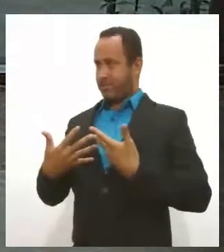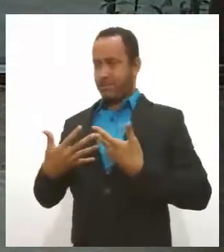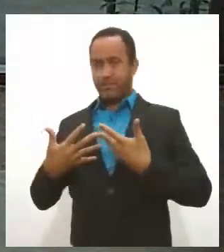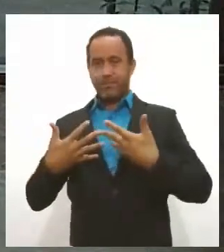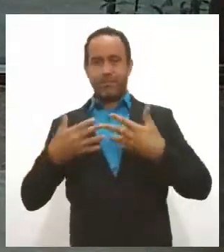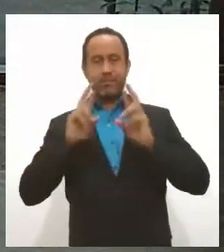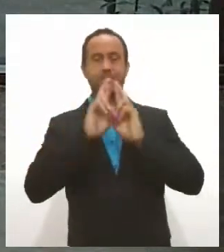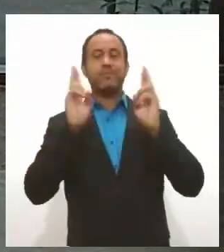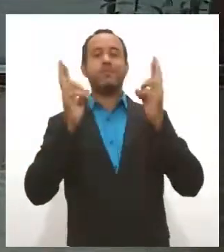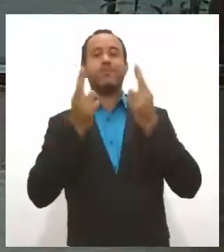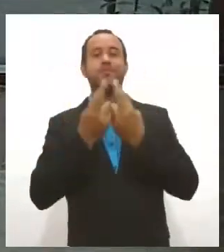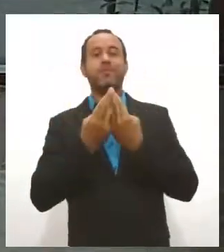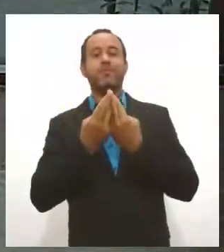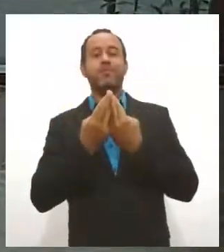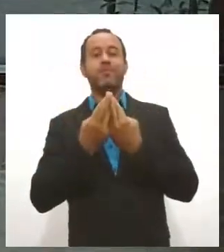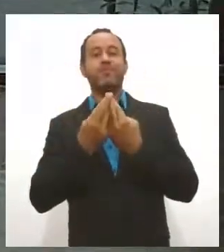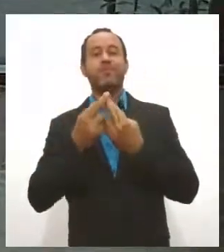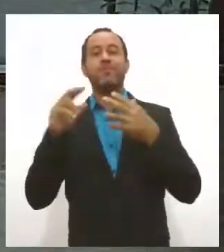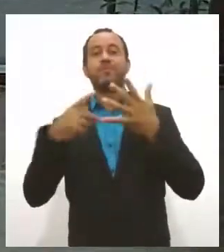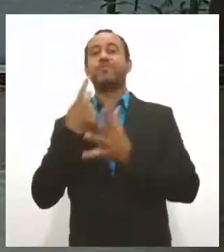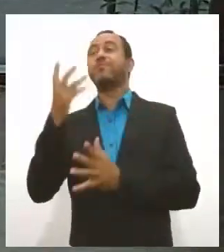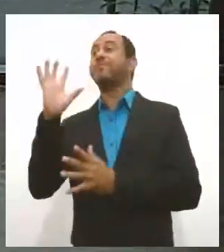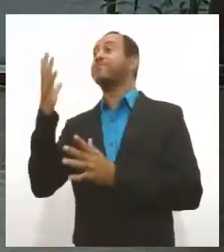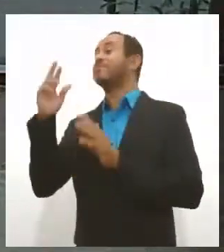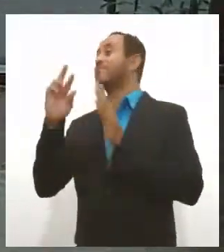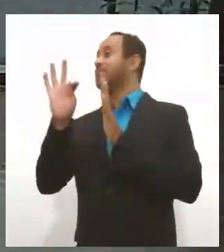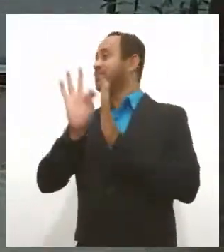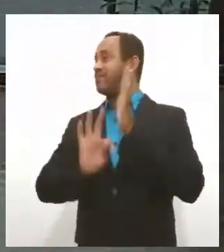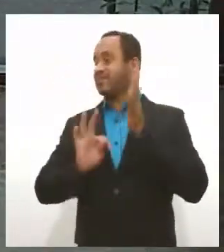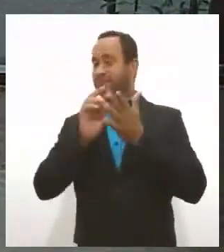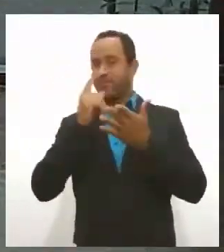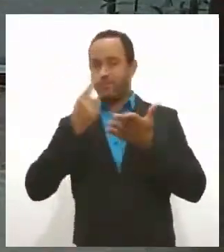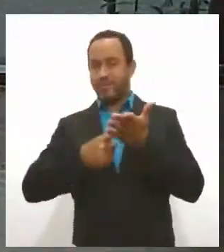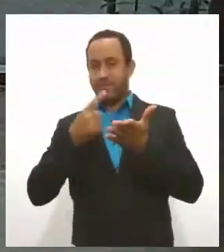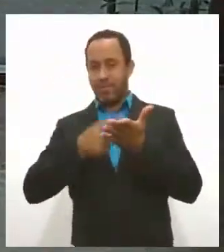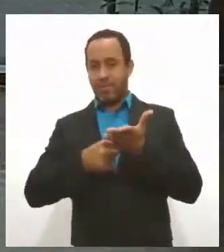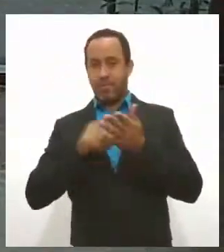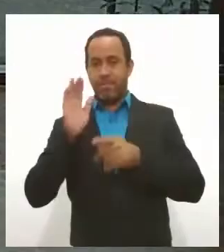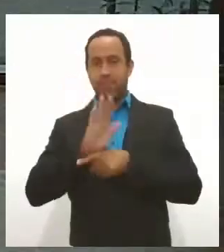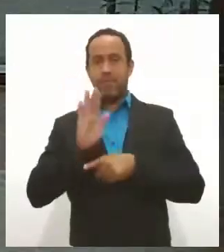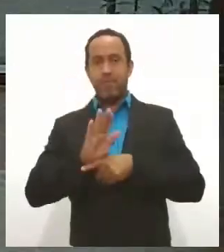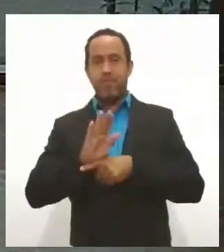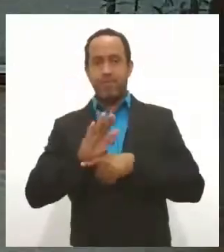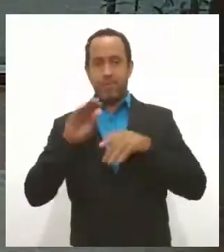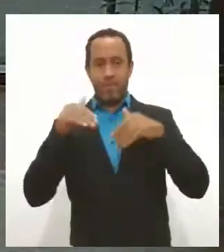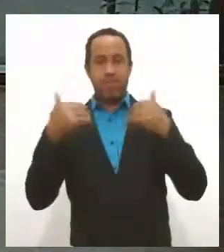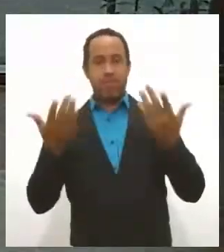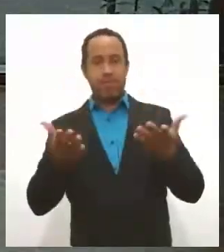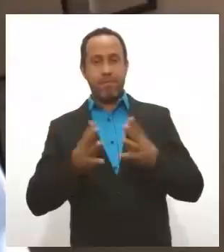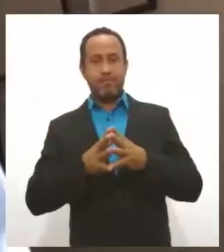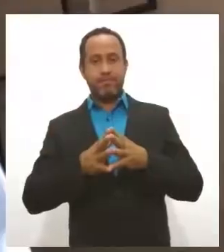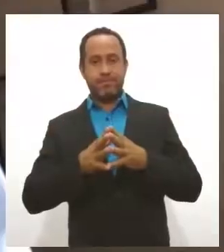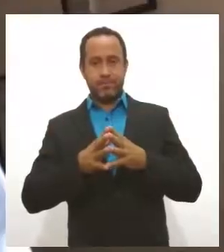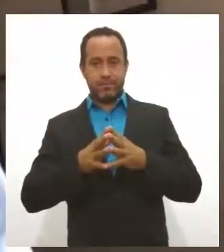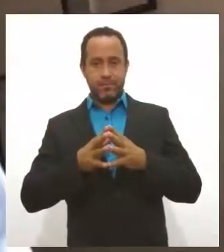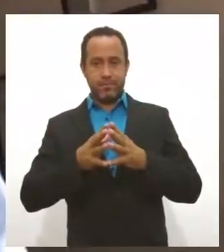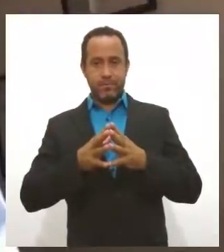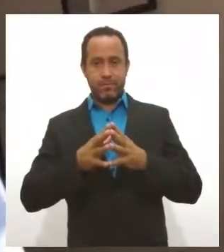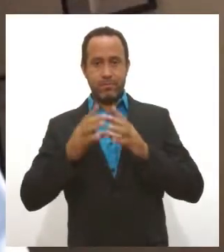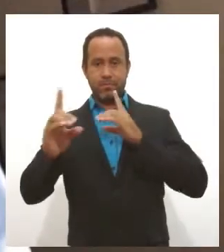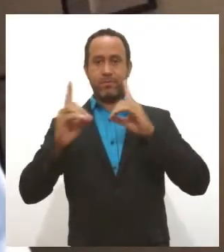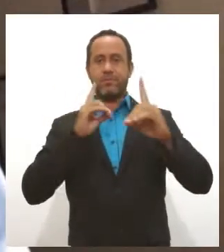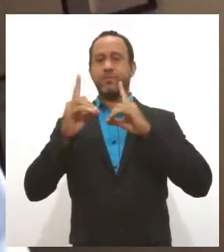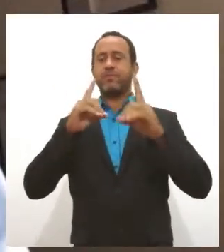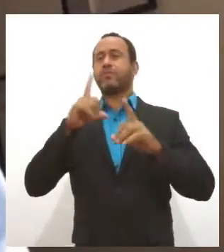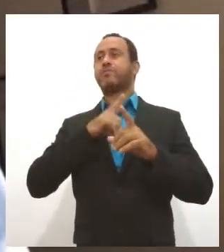dessa reunião, né? O resultado aí desse termo de cooperação. Então, esse termo de cooperação é um fruto de um diálogo,